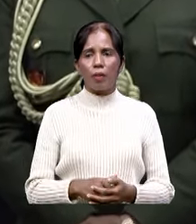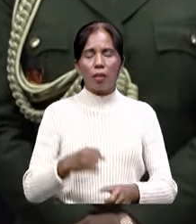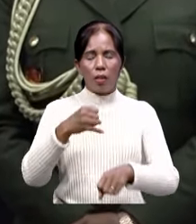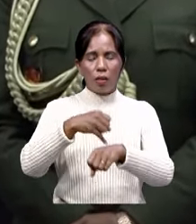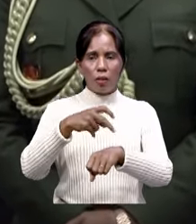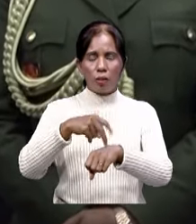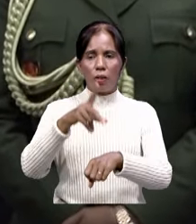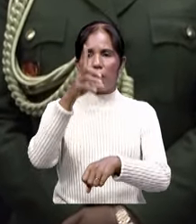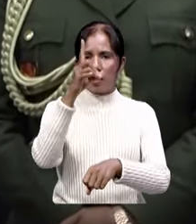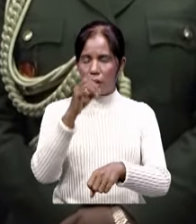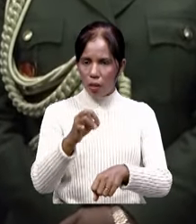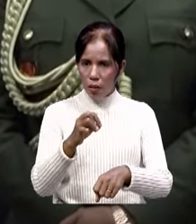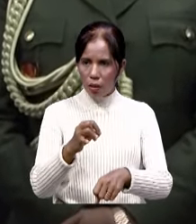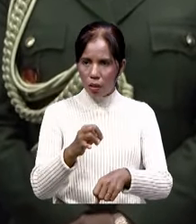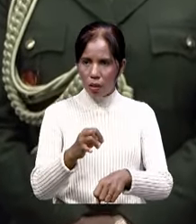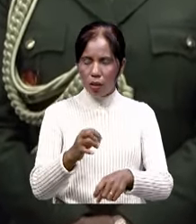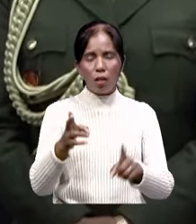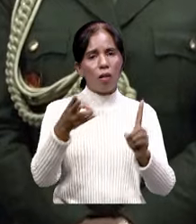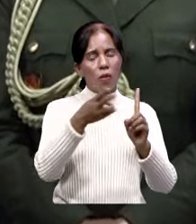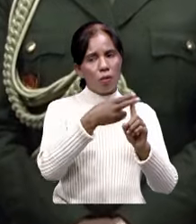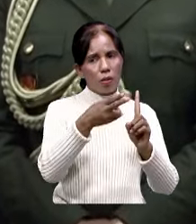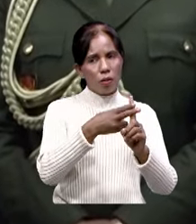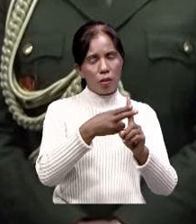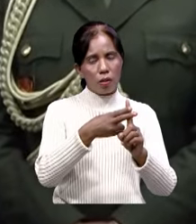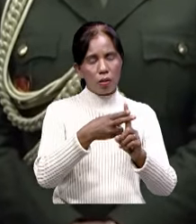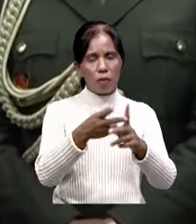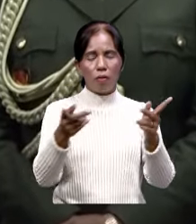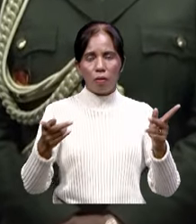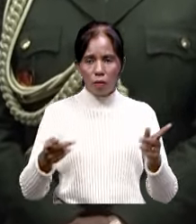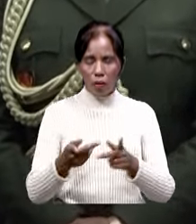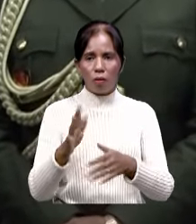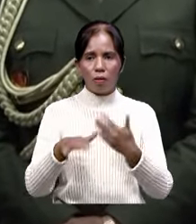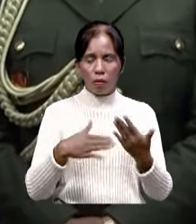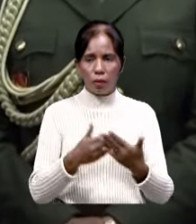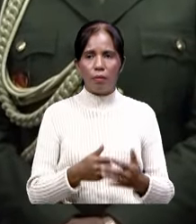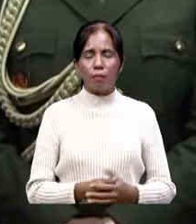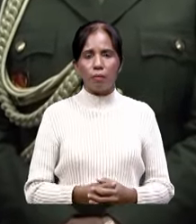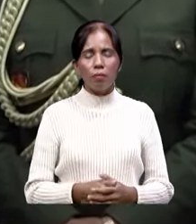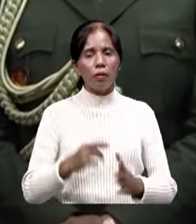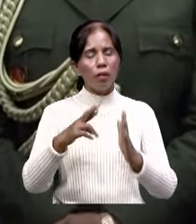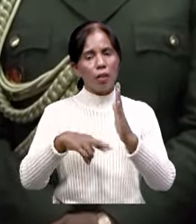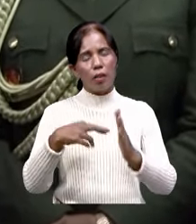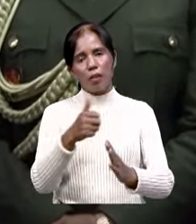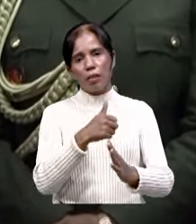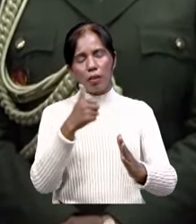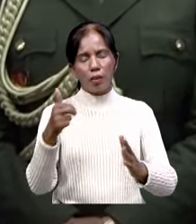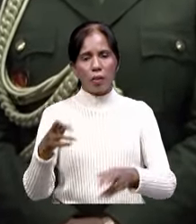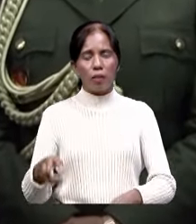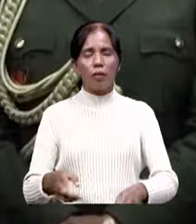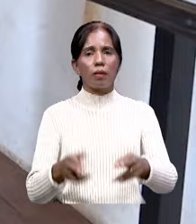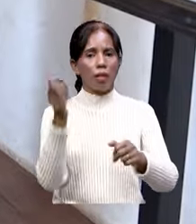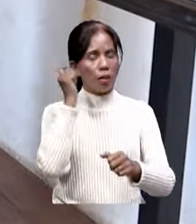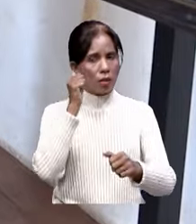internacional dele, hotéis, centro convenção. Requisito Siracelo e a roteiro baseado